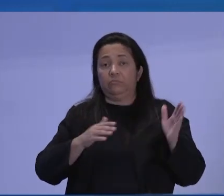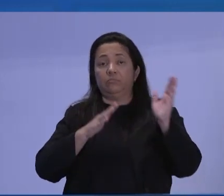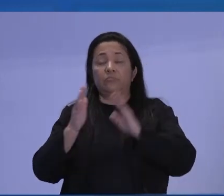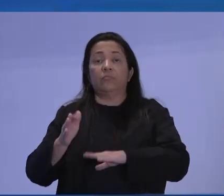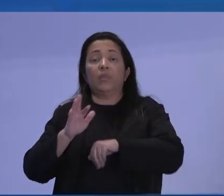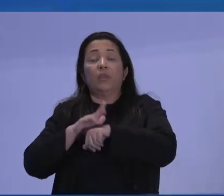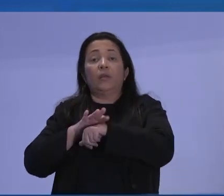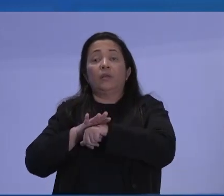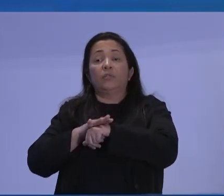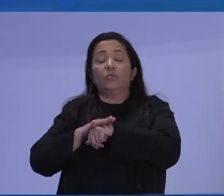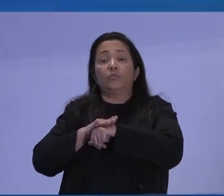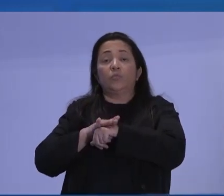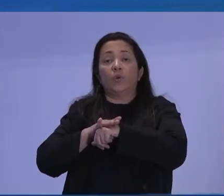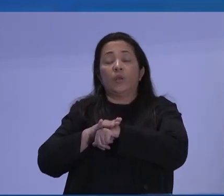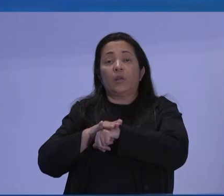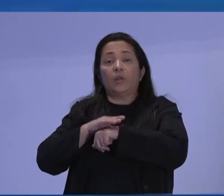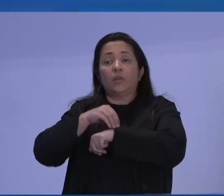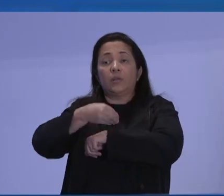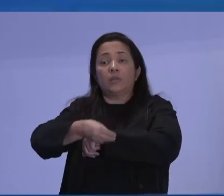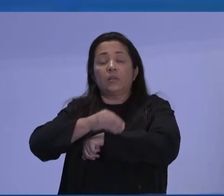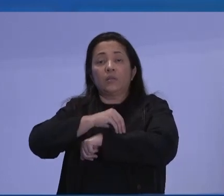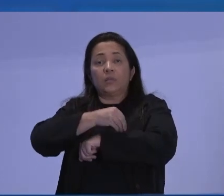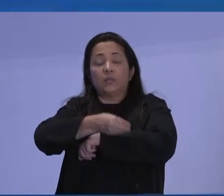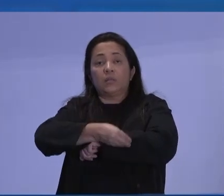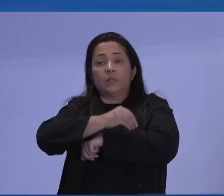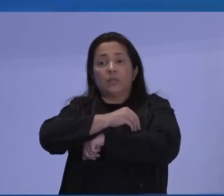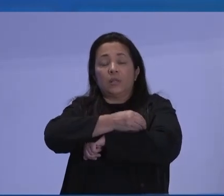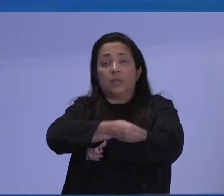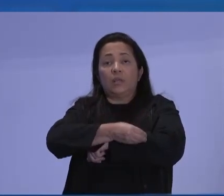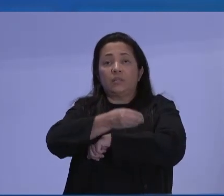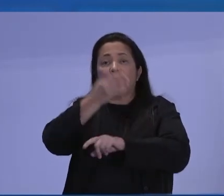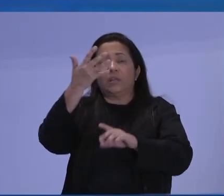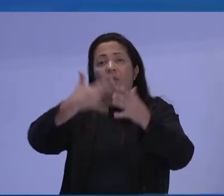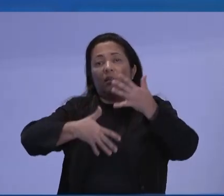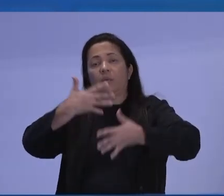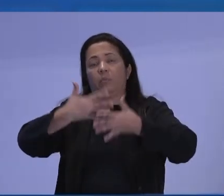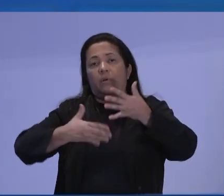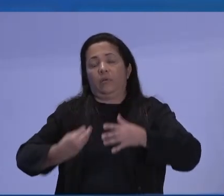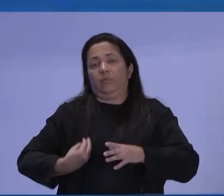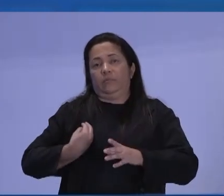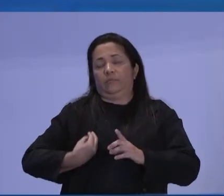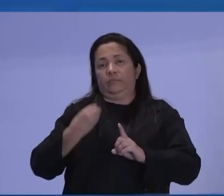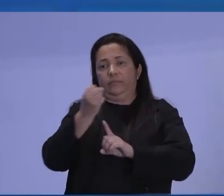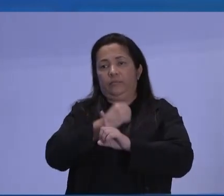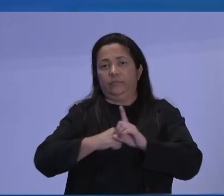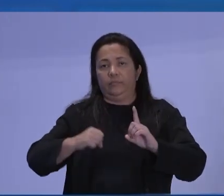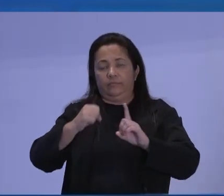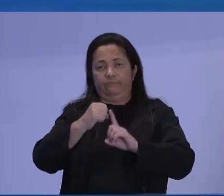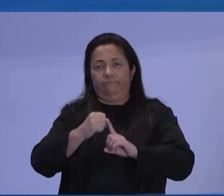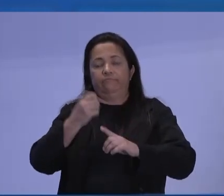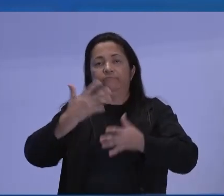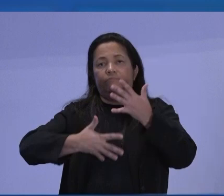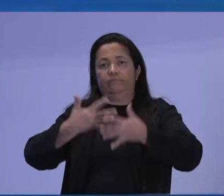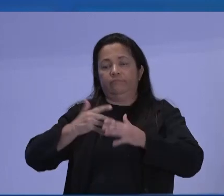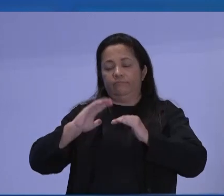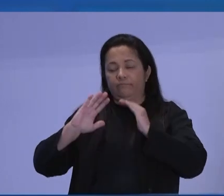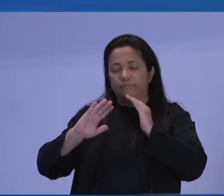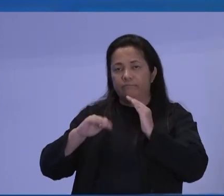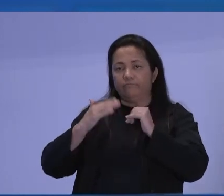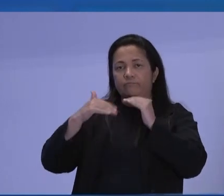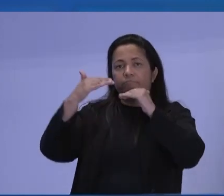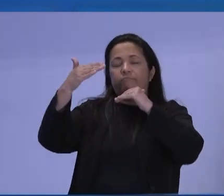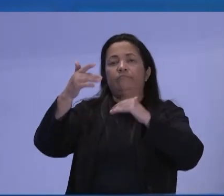um intenso componente social e está relacionada com dificuldades do desenvolvimento